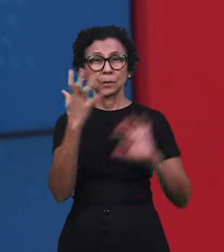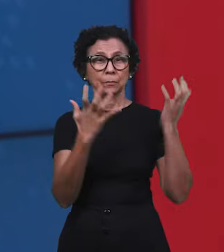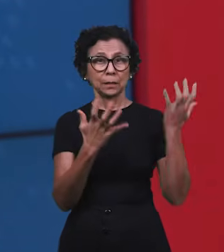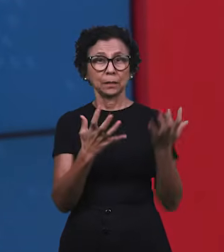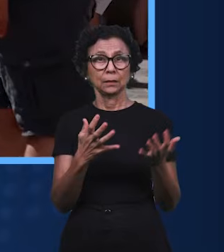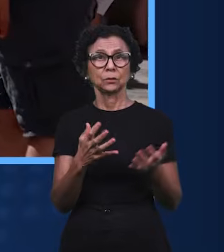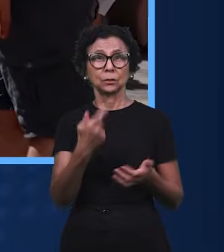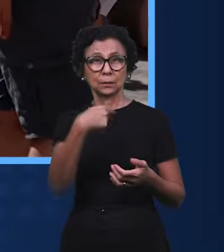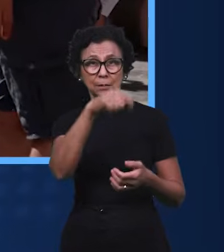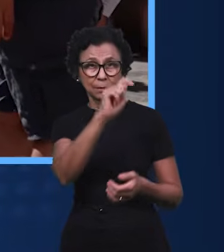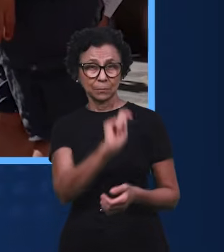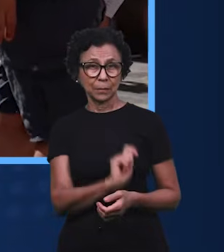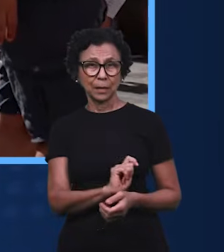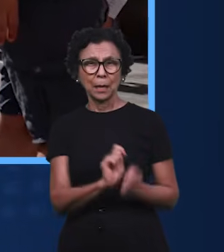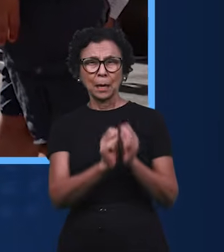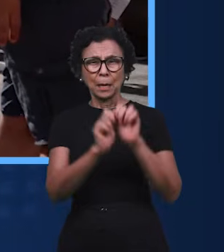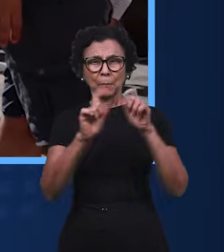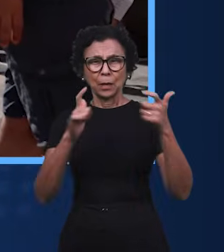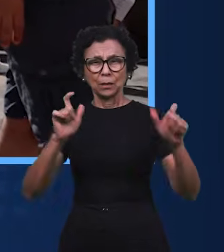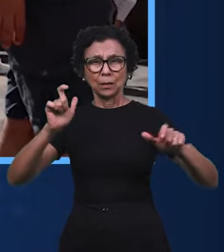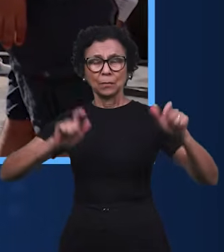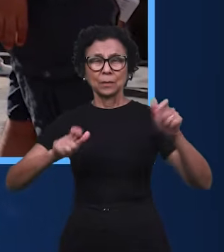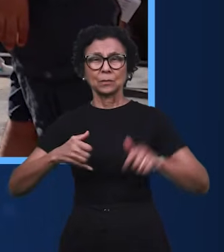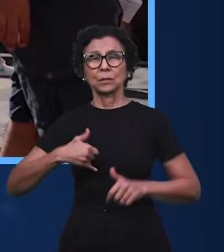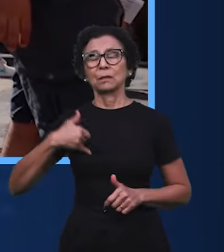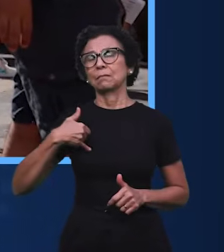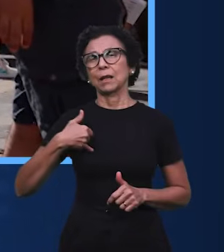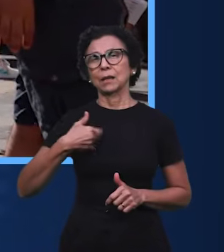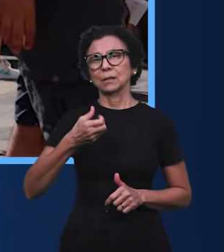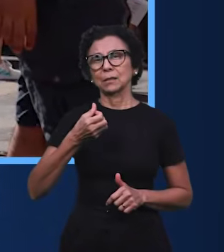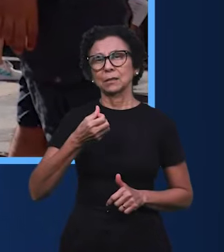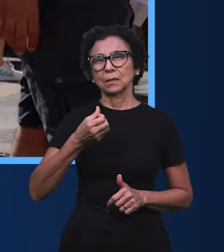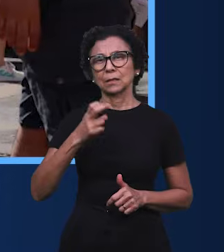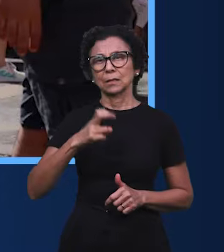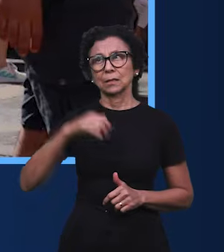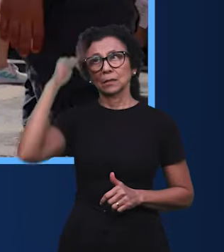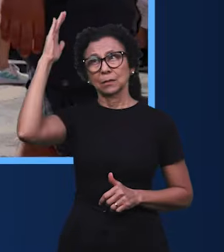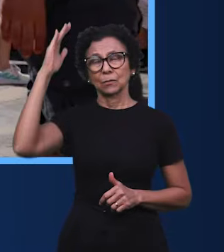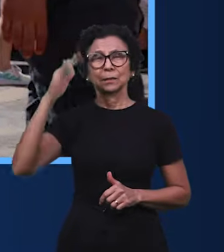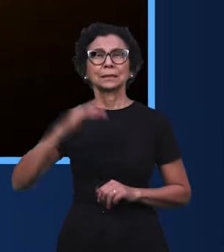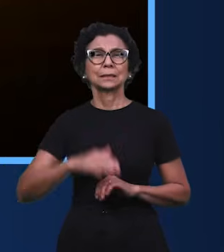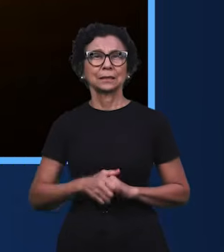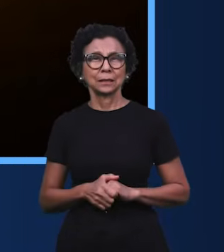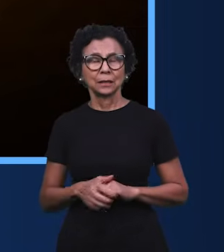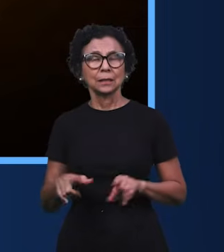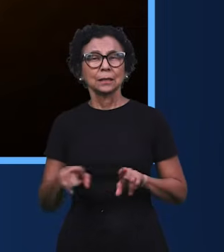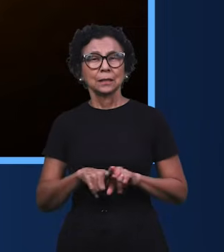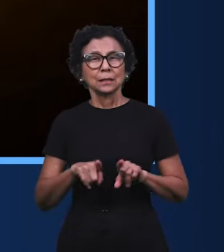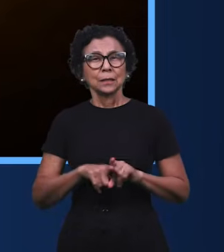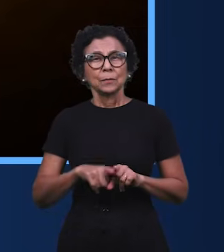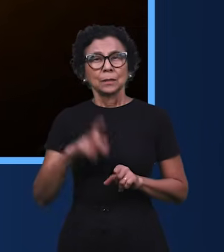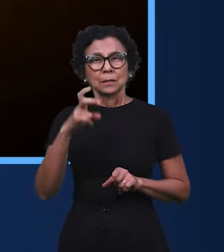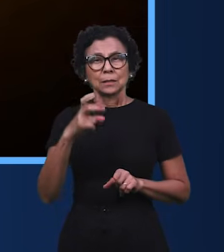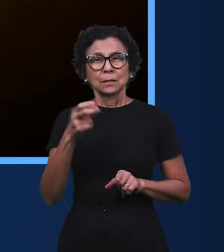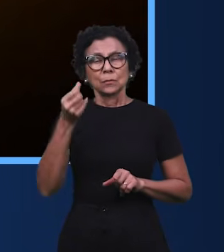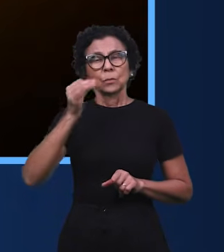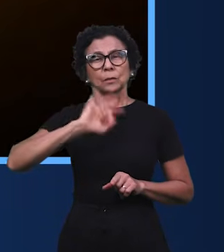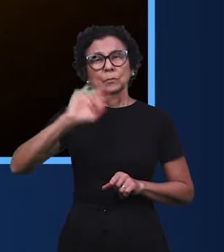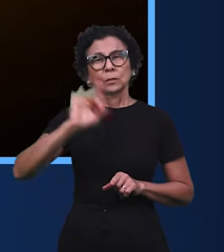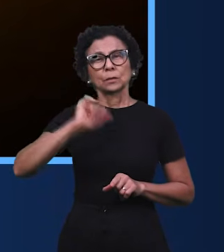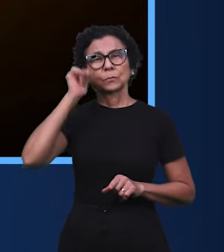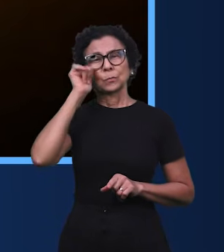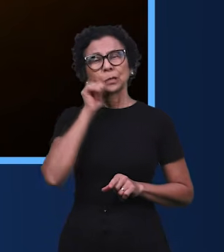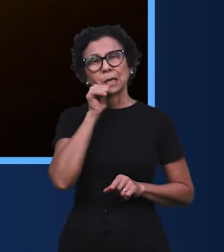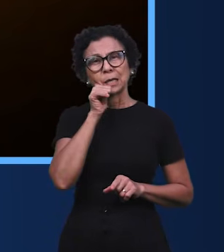do país. A maioria das vítimas tinha idade superior a 65 anos e mais de 50%